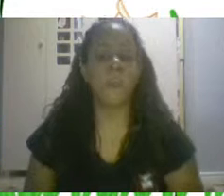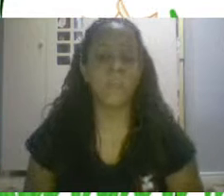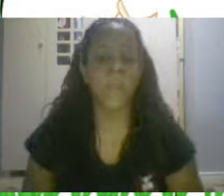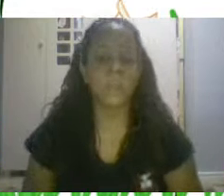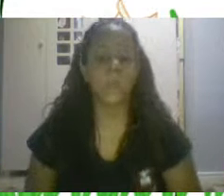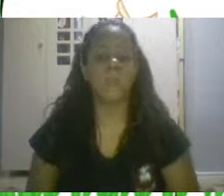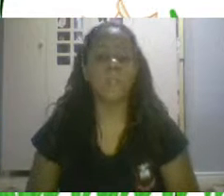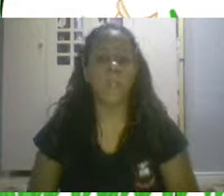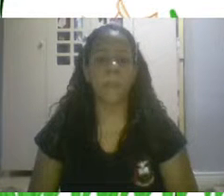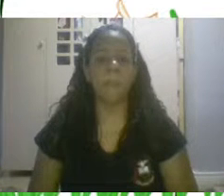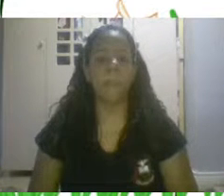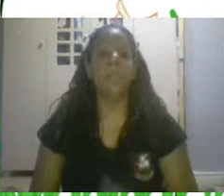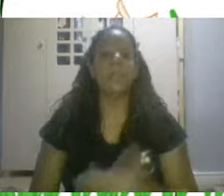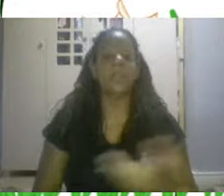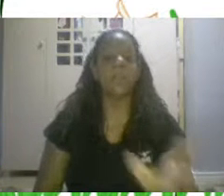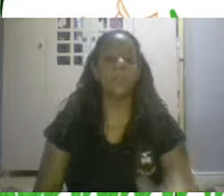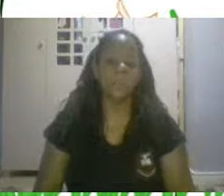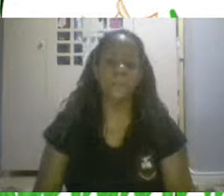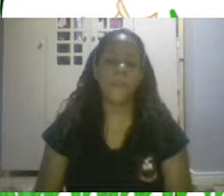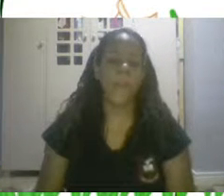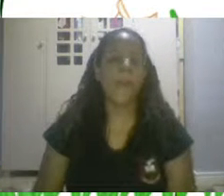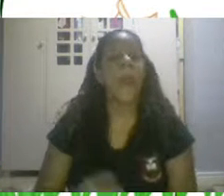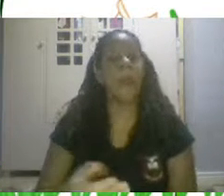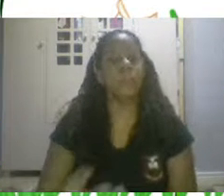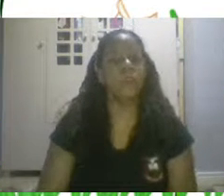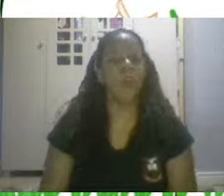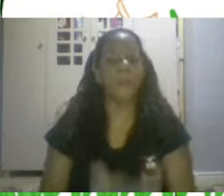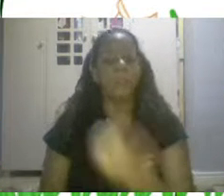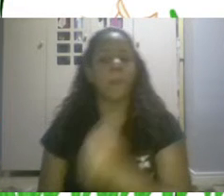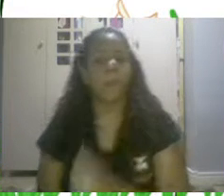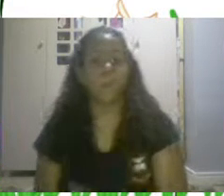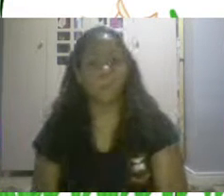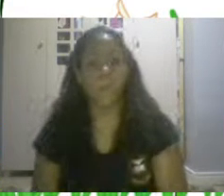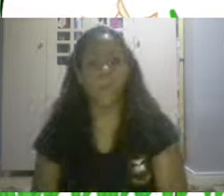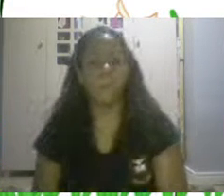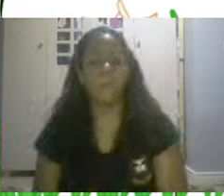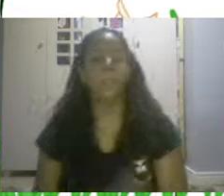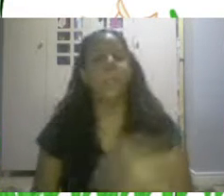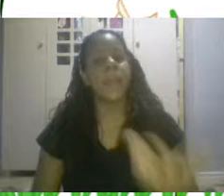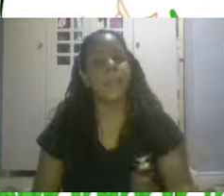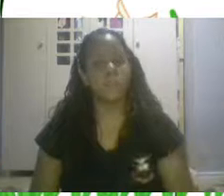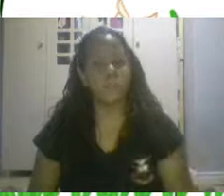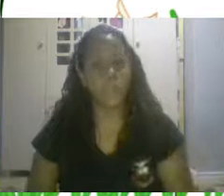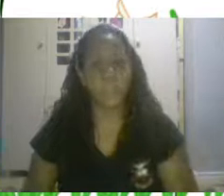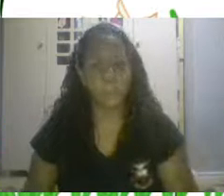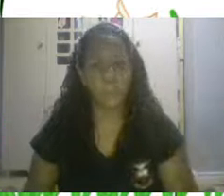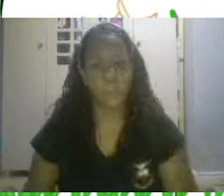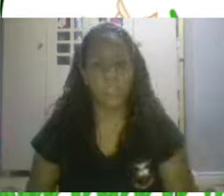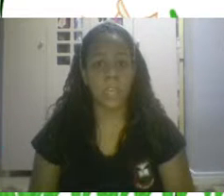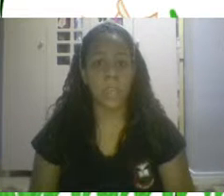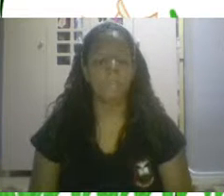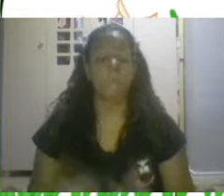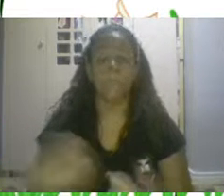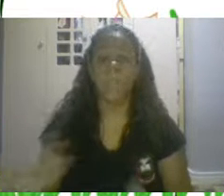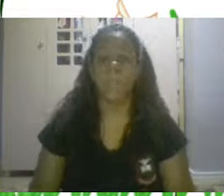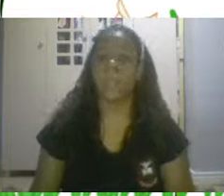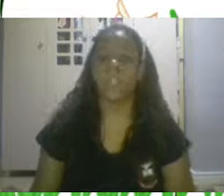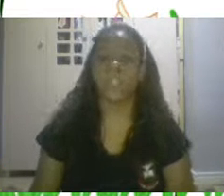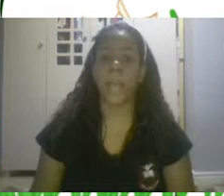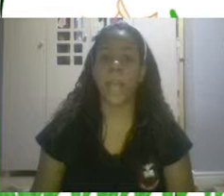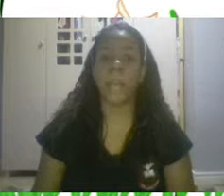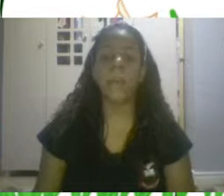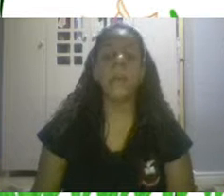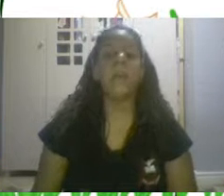forma acontece com os sapos. Se não tiver as cobras para comê-los, eles vão se reproduzir em